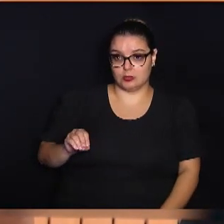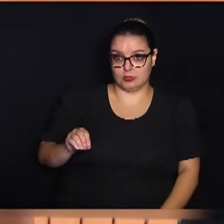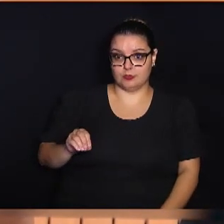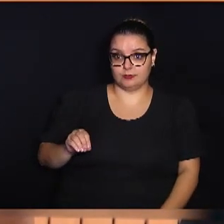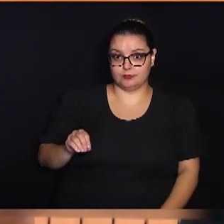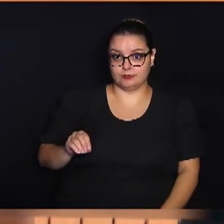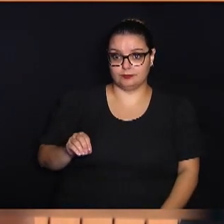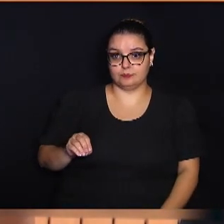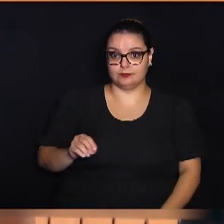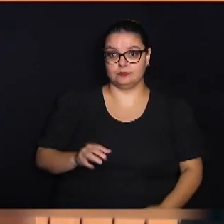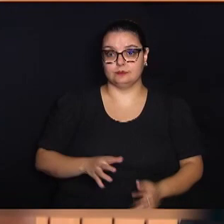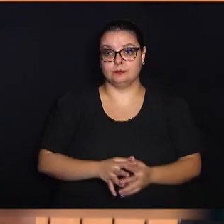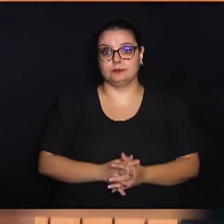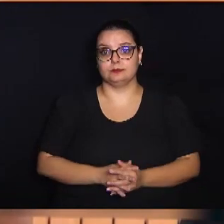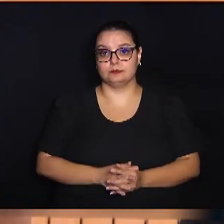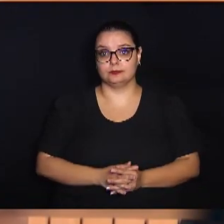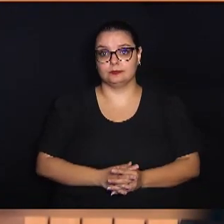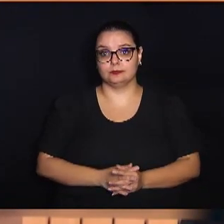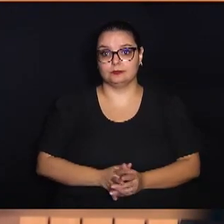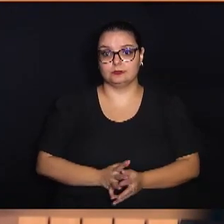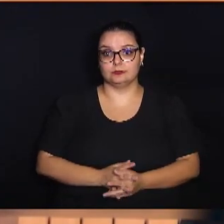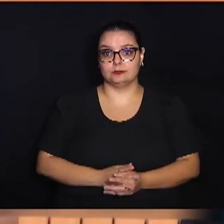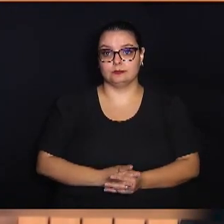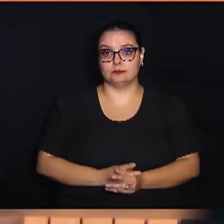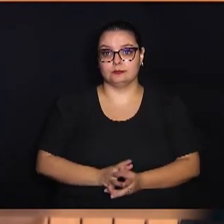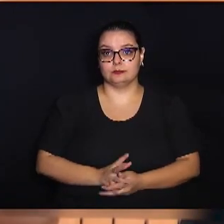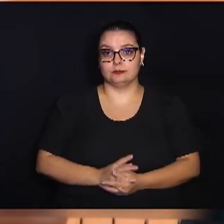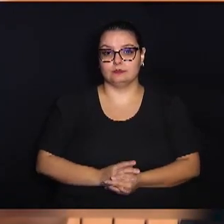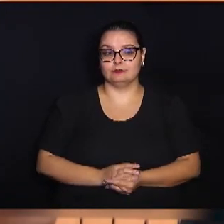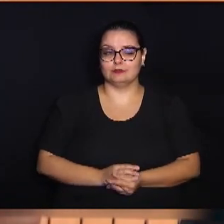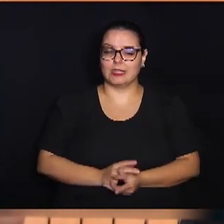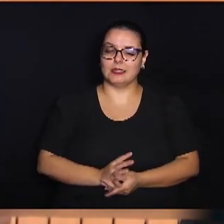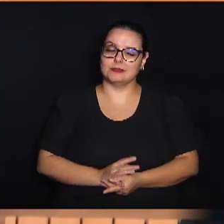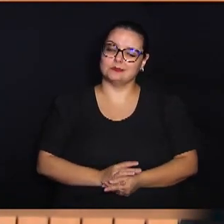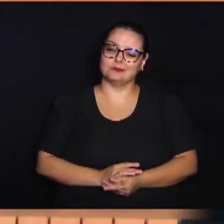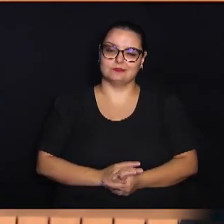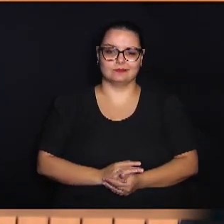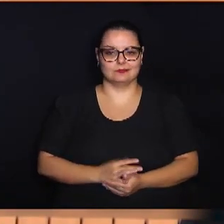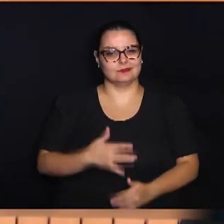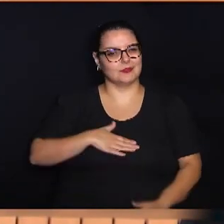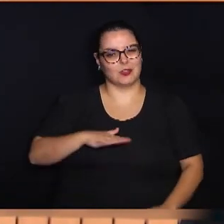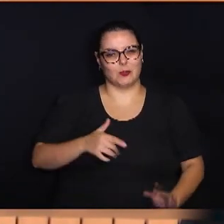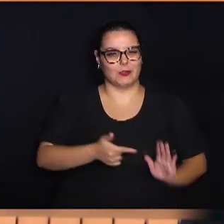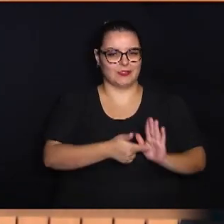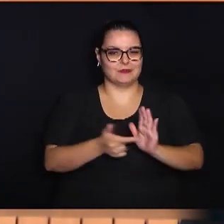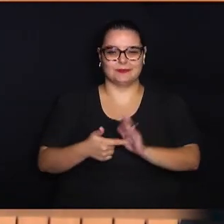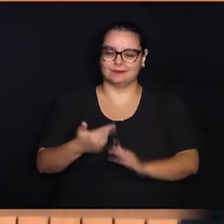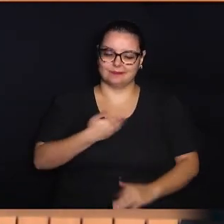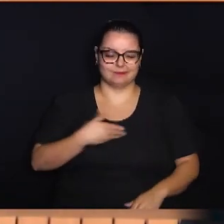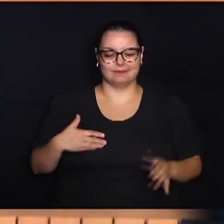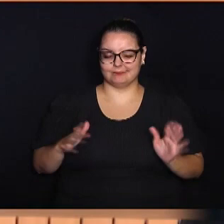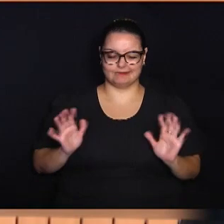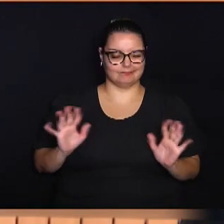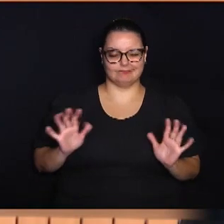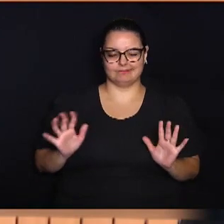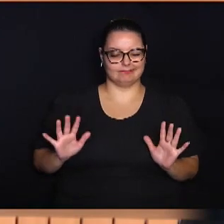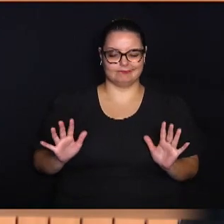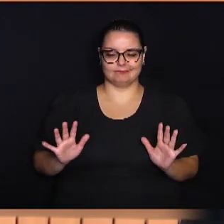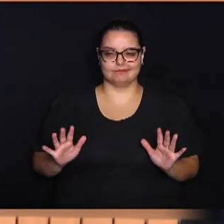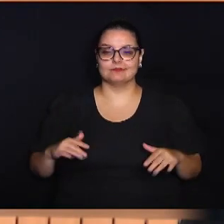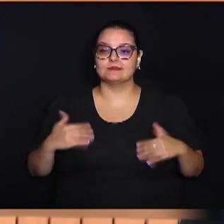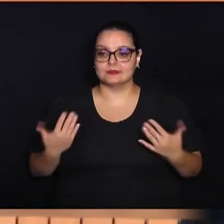ele não se dá muito bem com as exposições públicas,